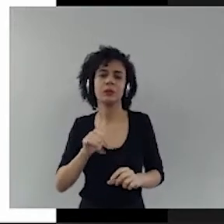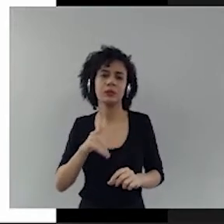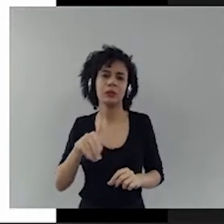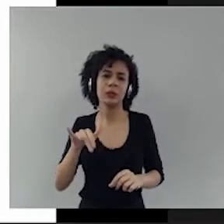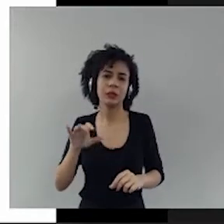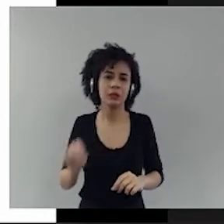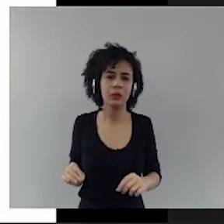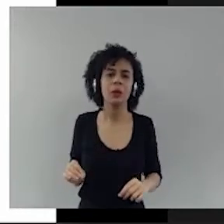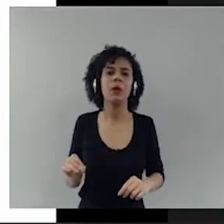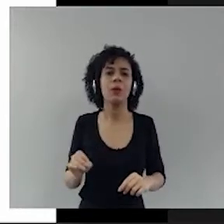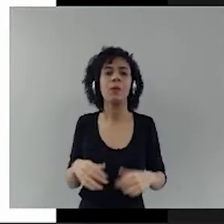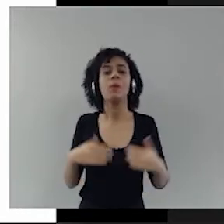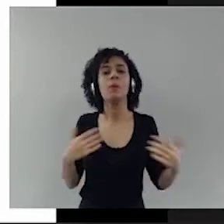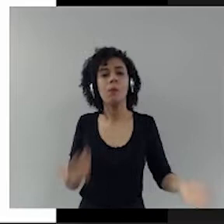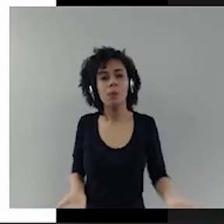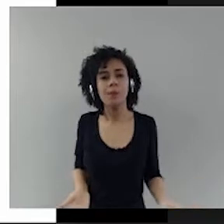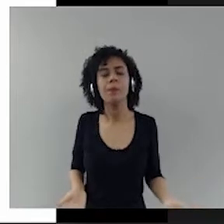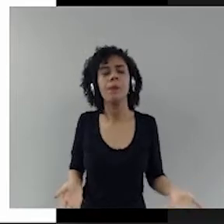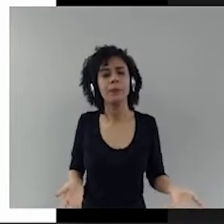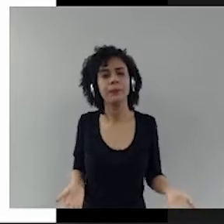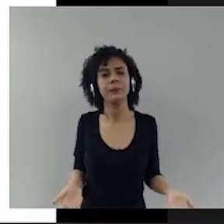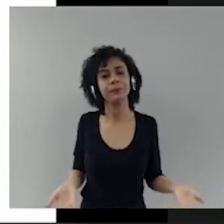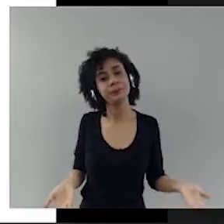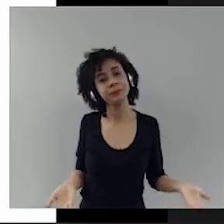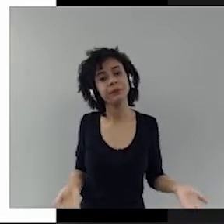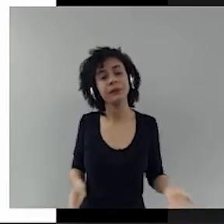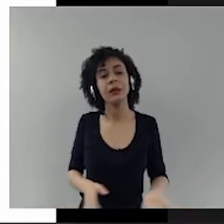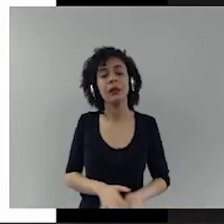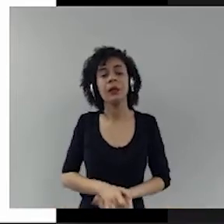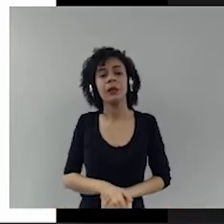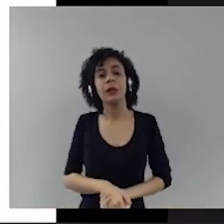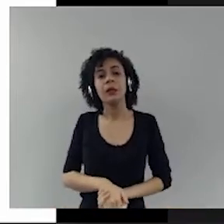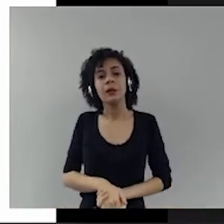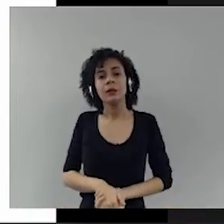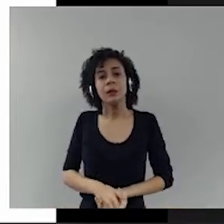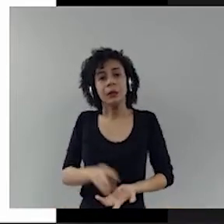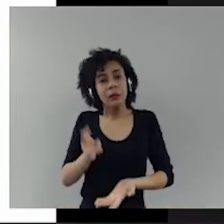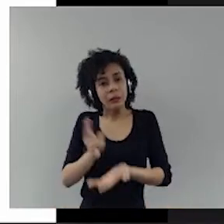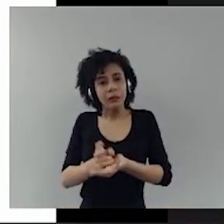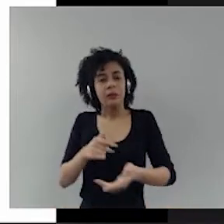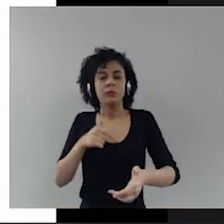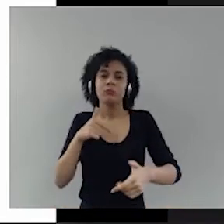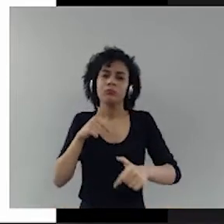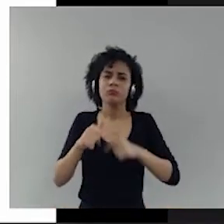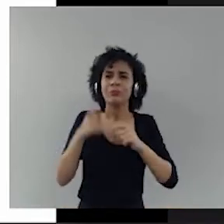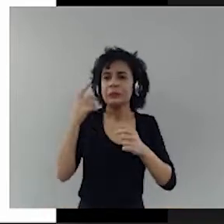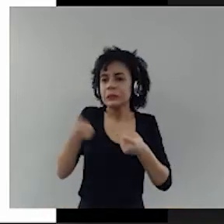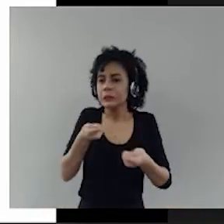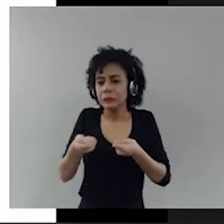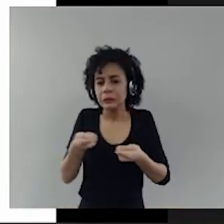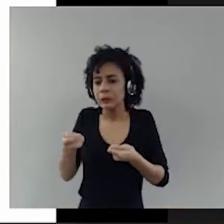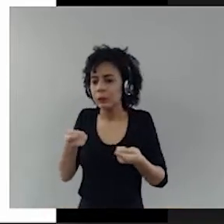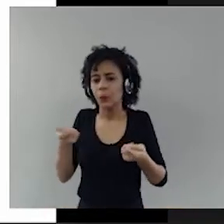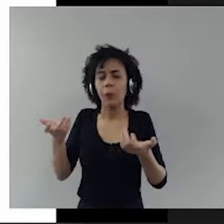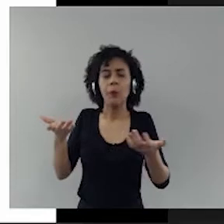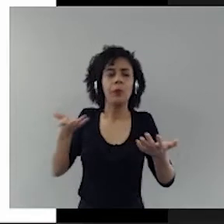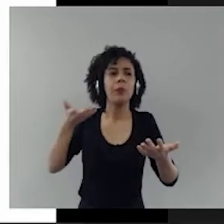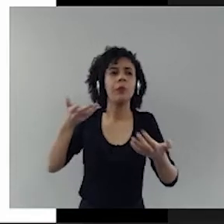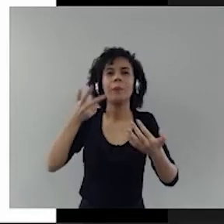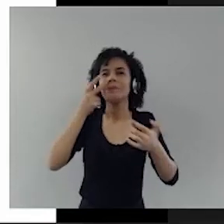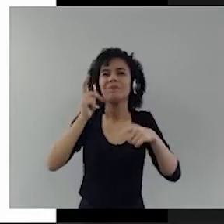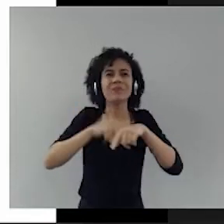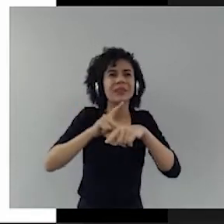da saúde enfim é mesmo essa atividade de controle que às vezes ficava muito dissociada